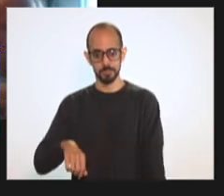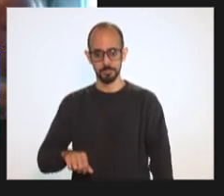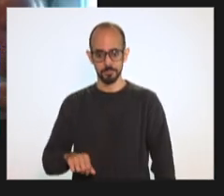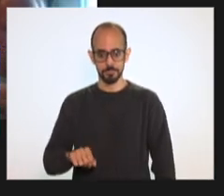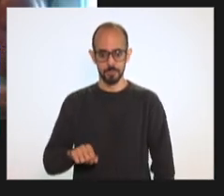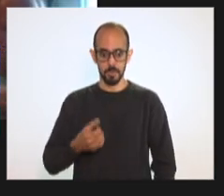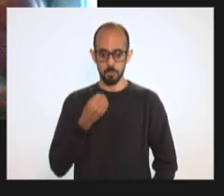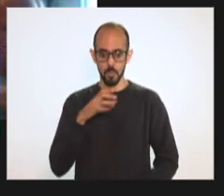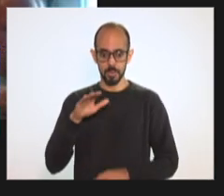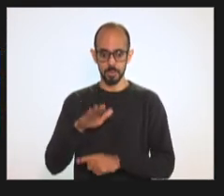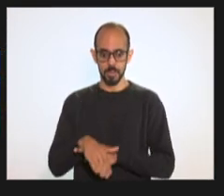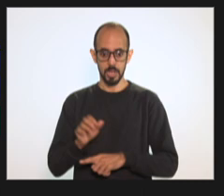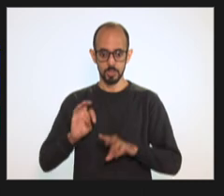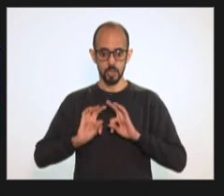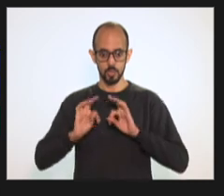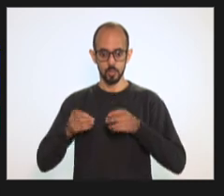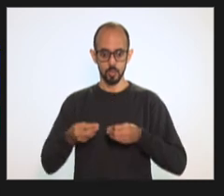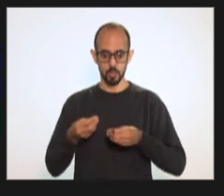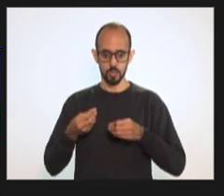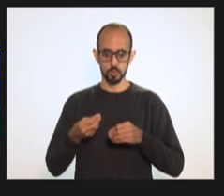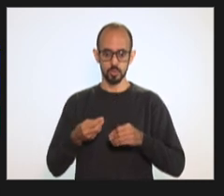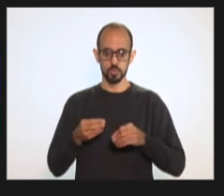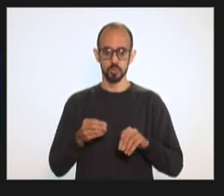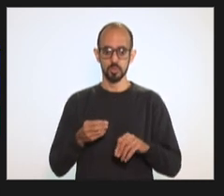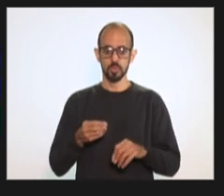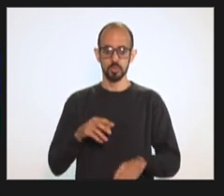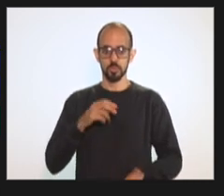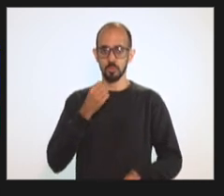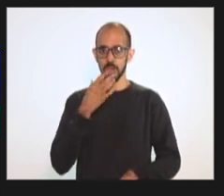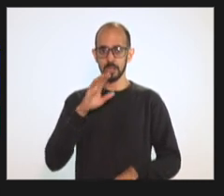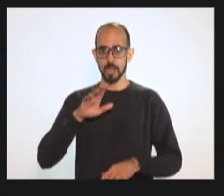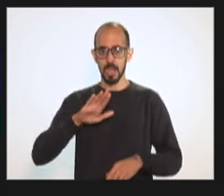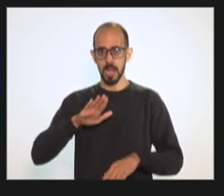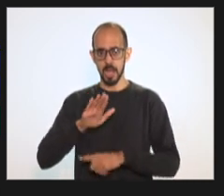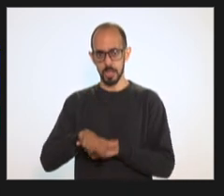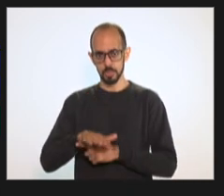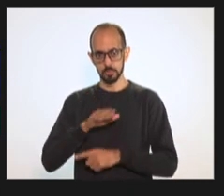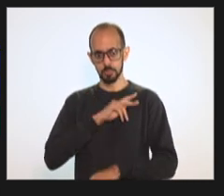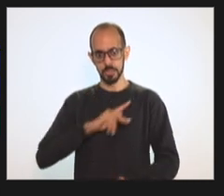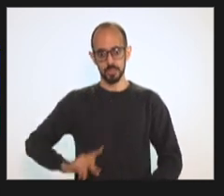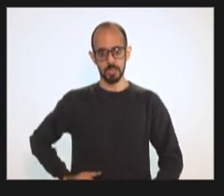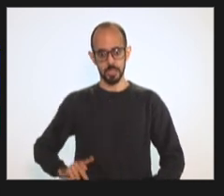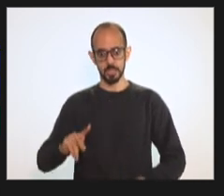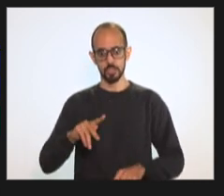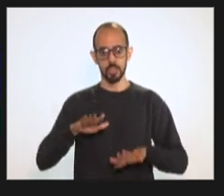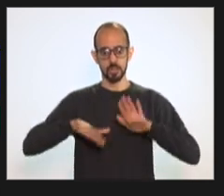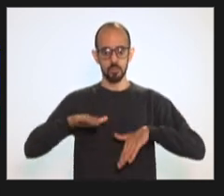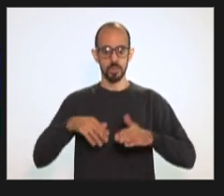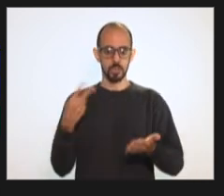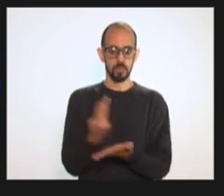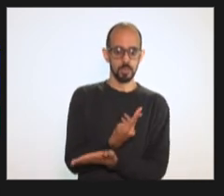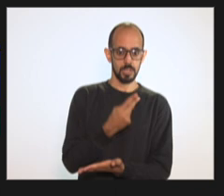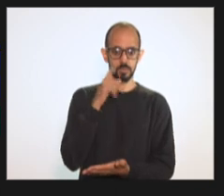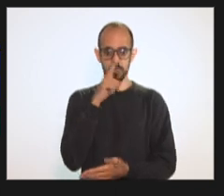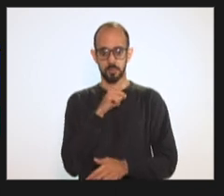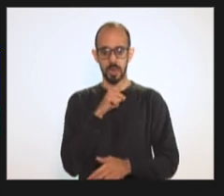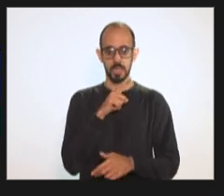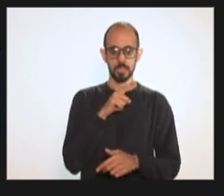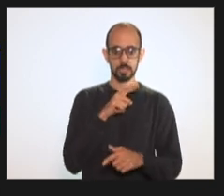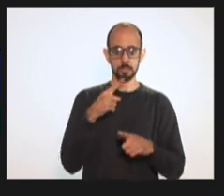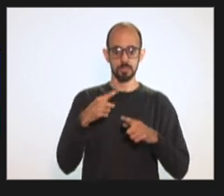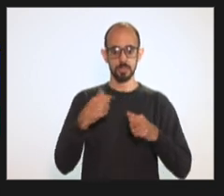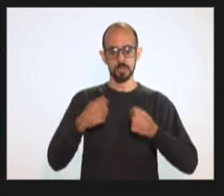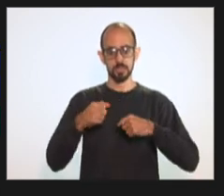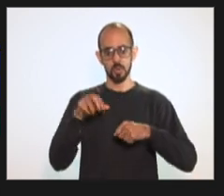Boa tarde a todos e todas. Boa tarde, presidente. De desculpas aí que talvez tenham alguns problemas, eu precisei entrar pelo